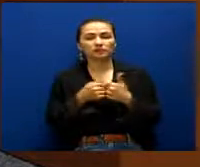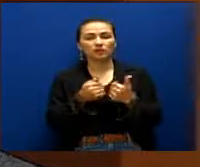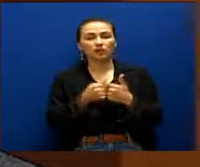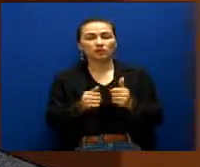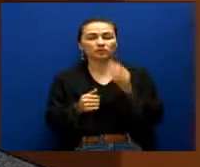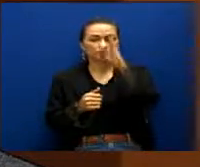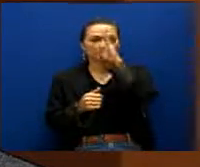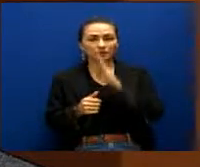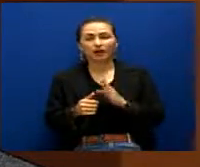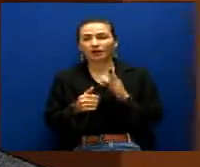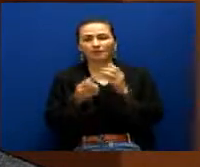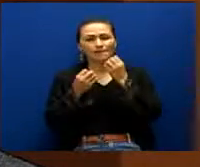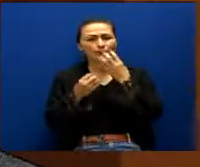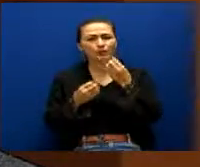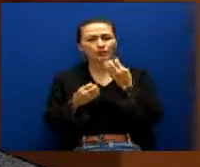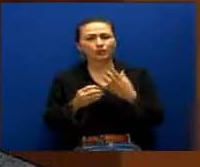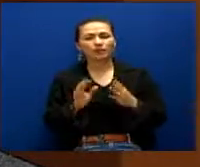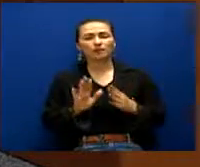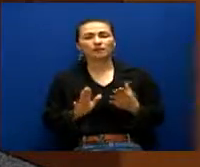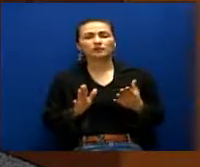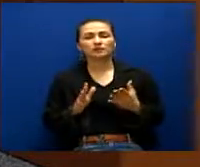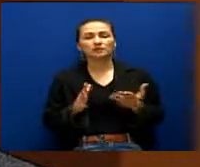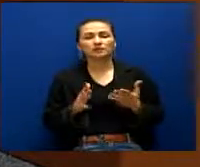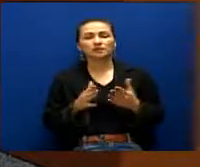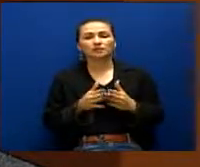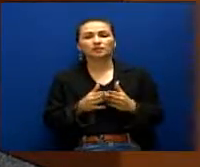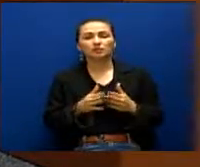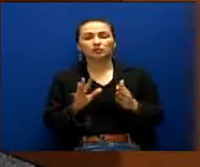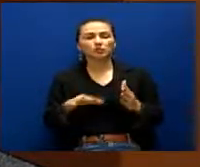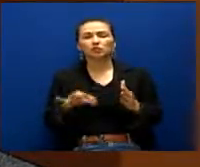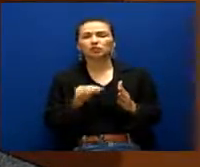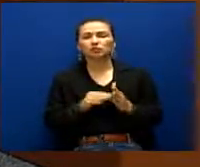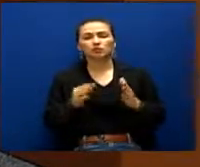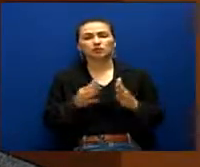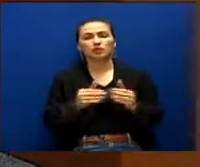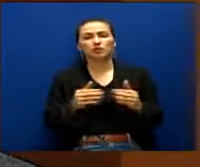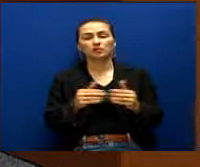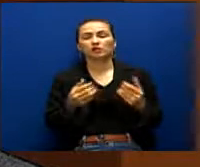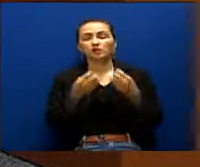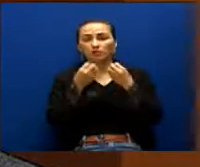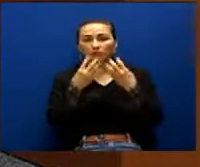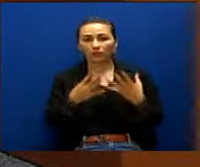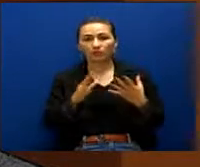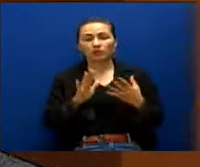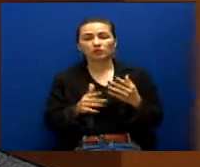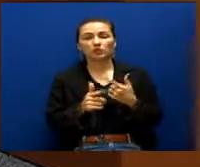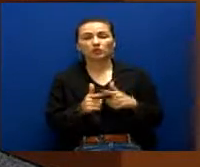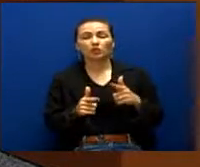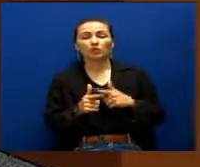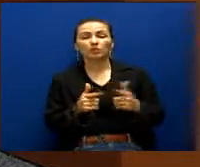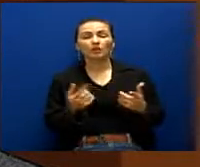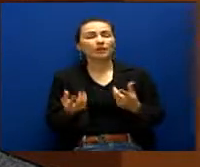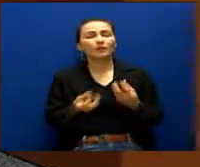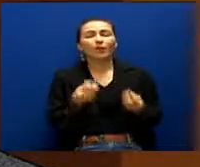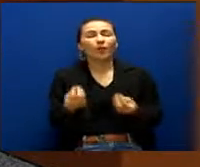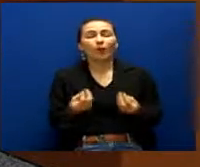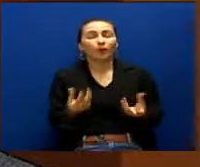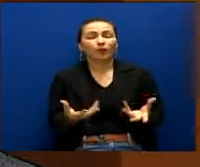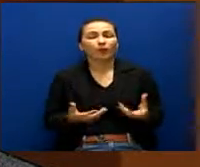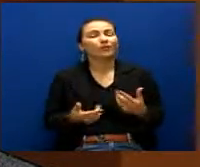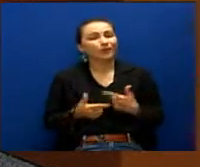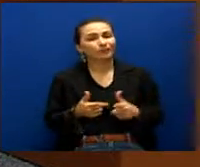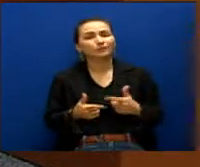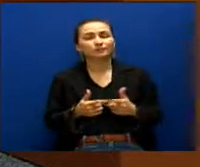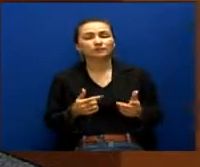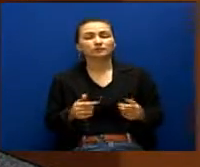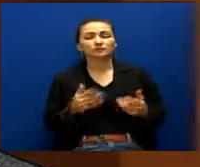O pedido, todos eles são válidos. Ninguém vai fazer uma emenda aqui para fazer algo que não seja bom para a população. O problema é de como fazer. E dessa forma